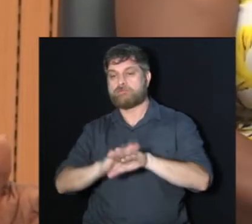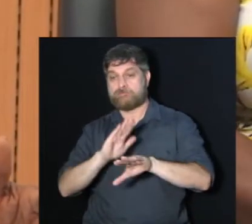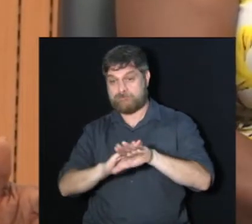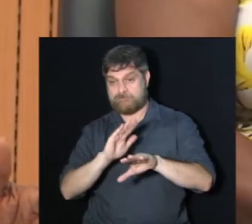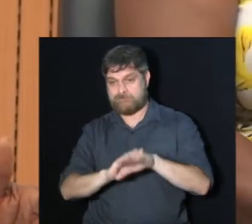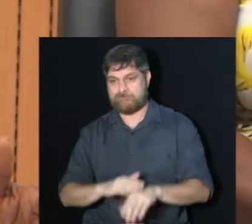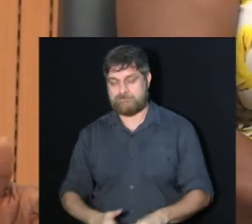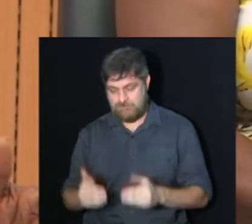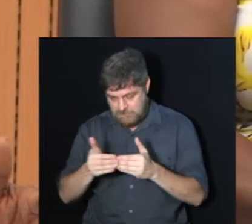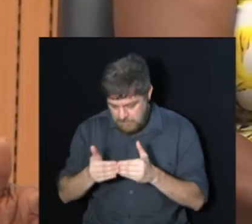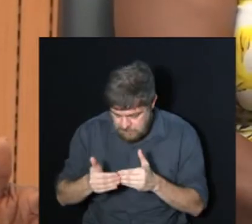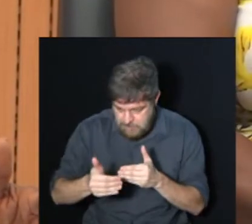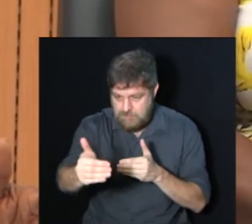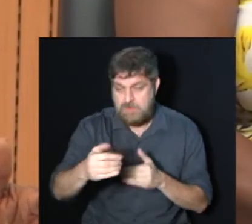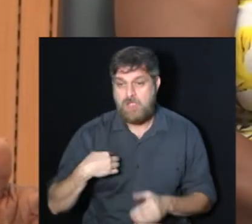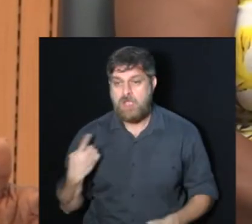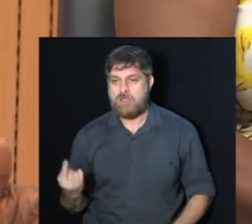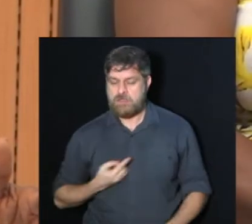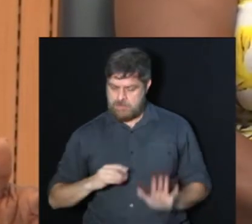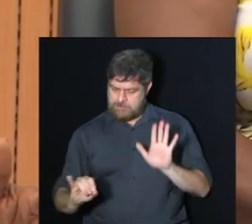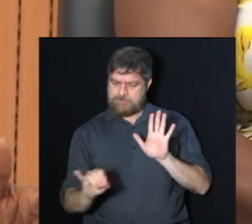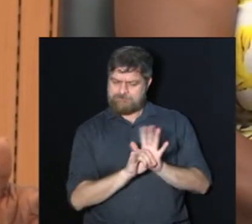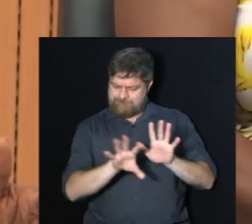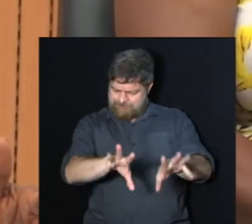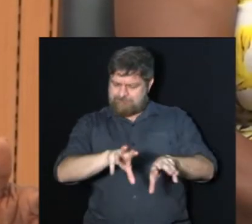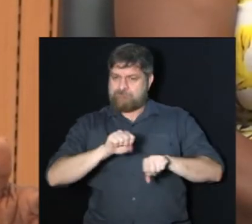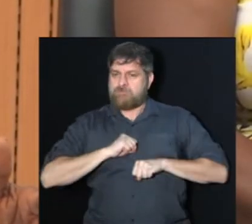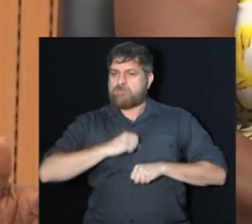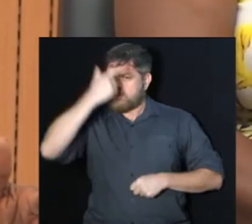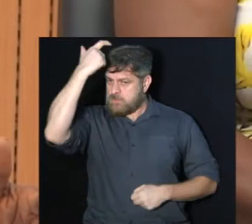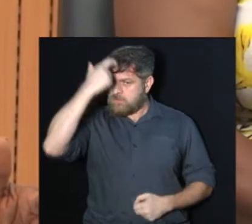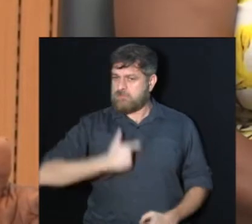partir daí, assumindo a sua